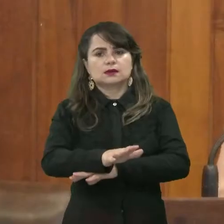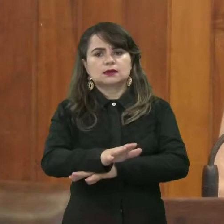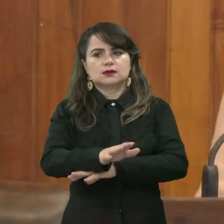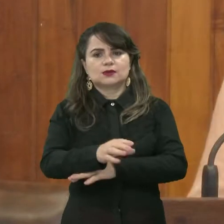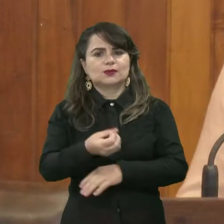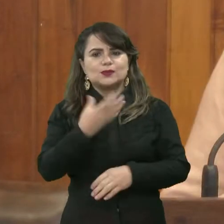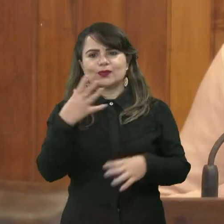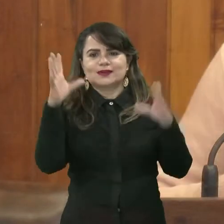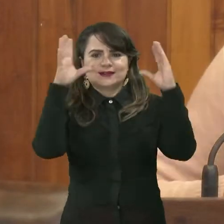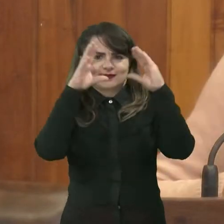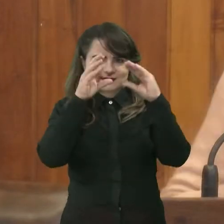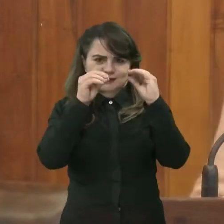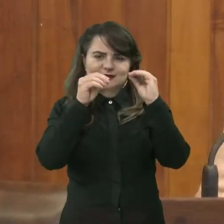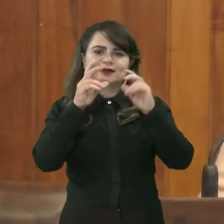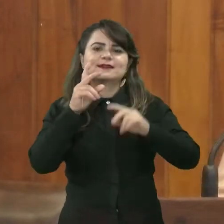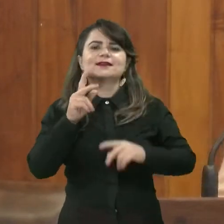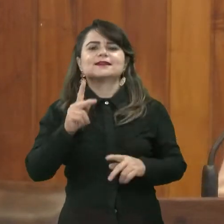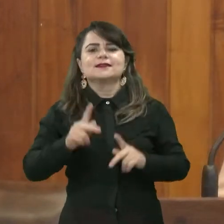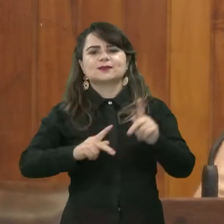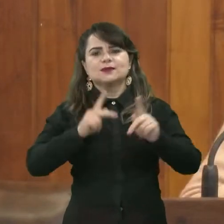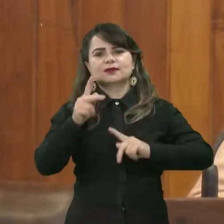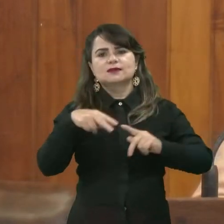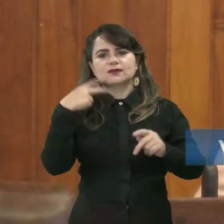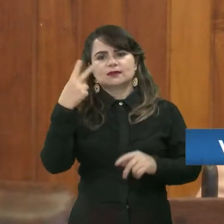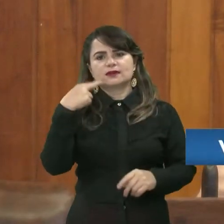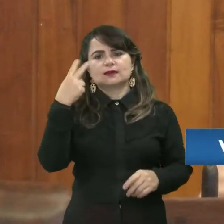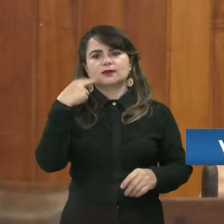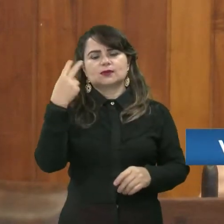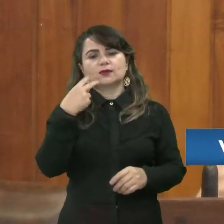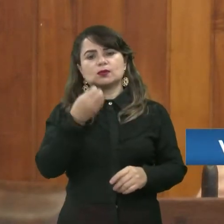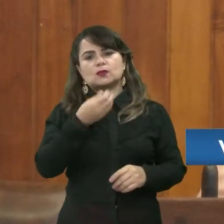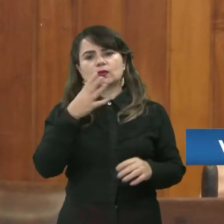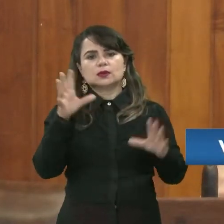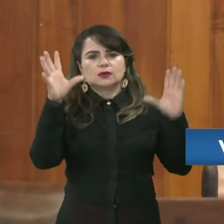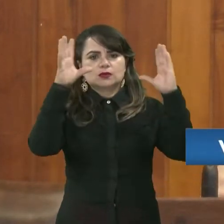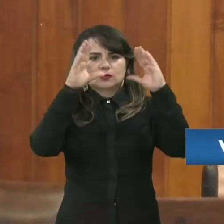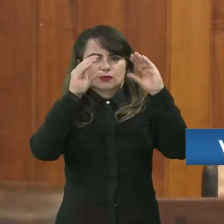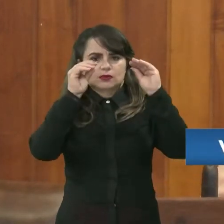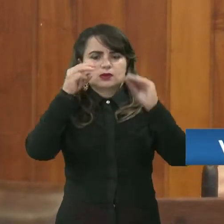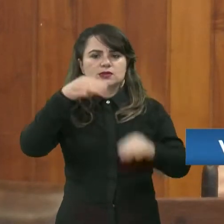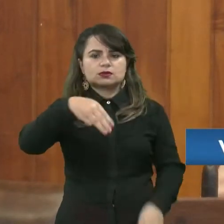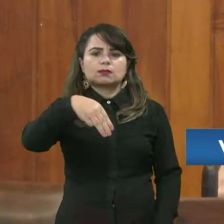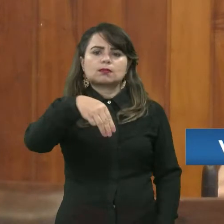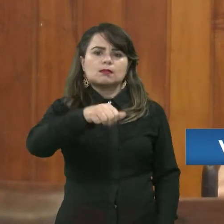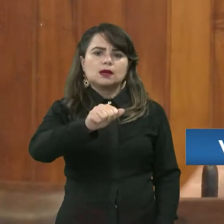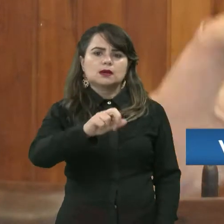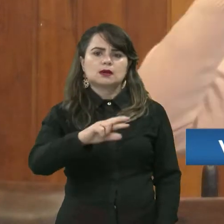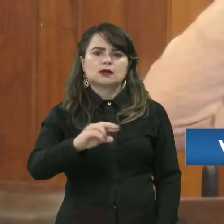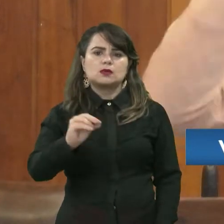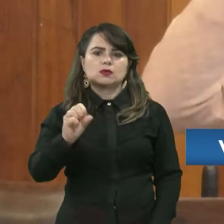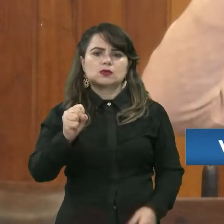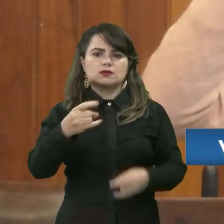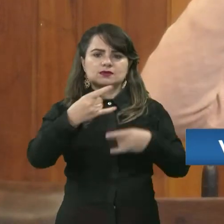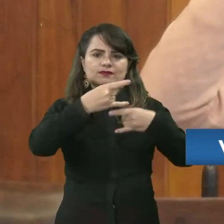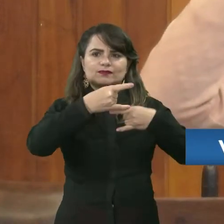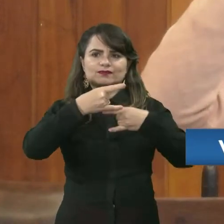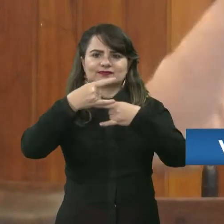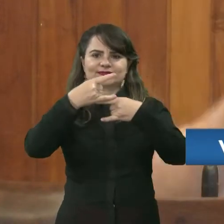Boa noite, senhores vereadores. Boa noite, vereador Nádia, vereador Marcos Custódio, que nos acompanha